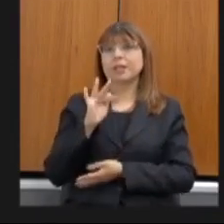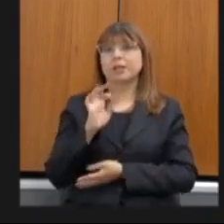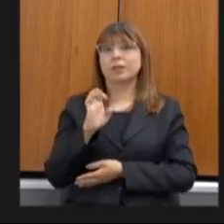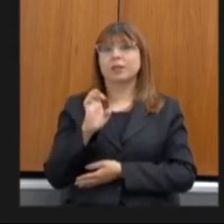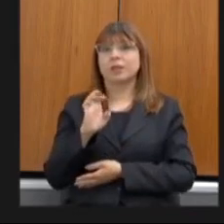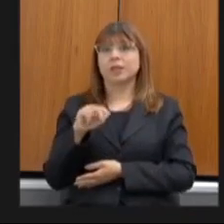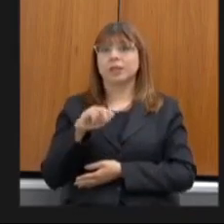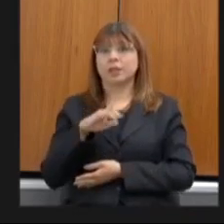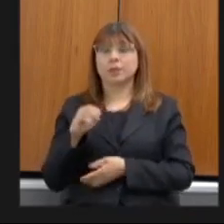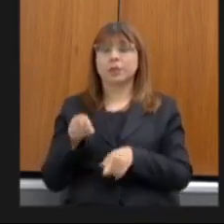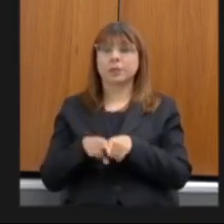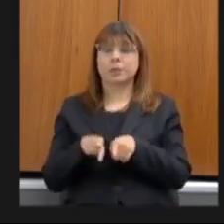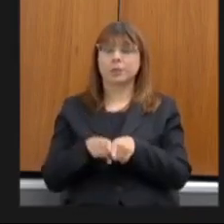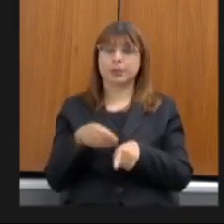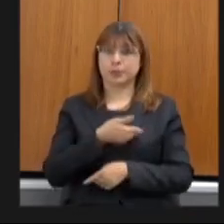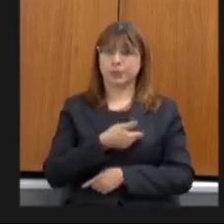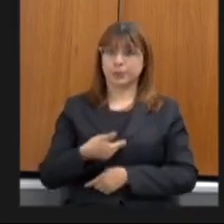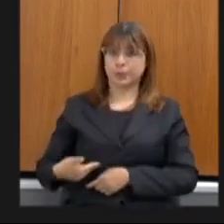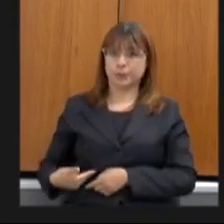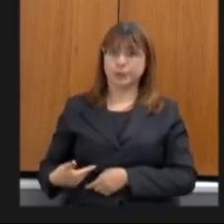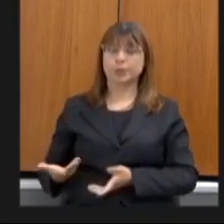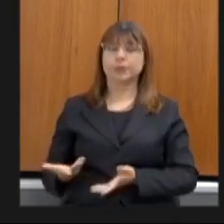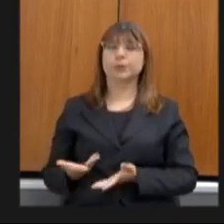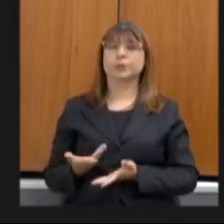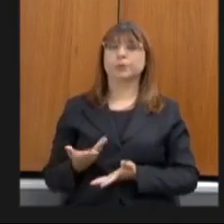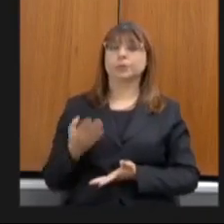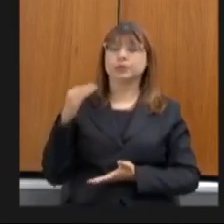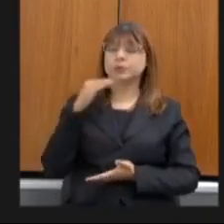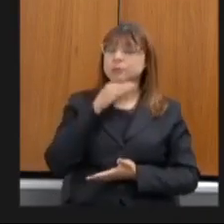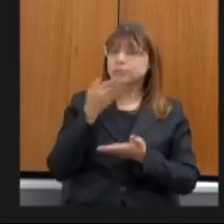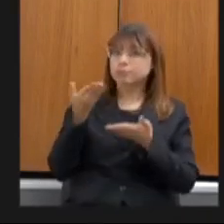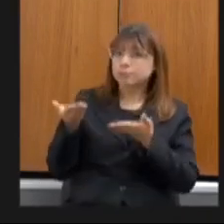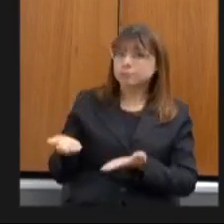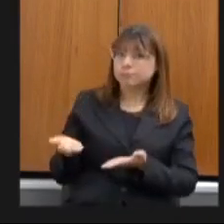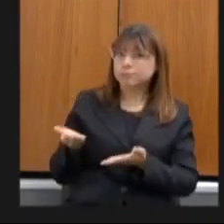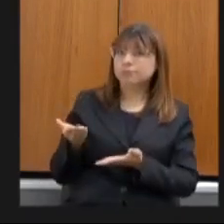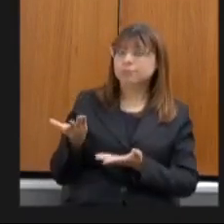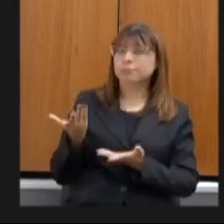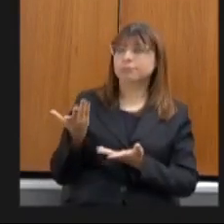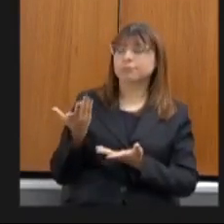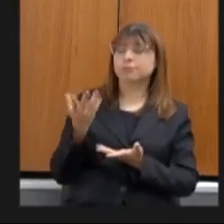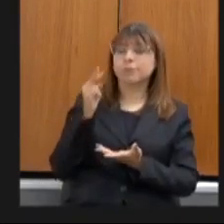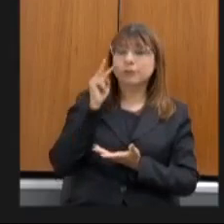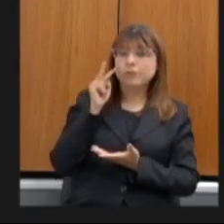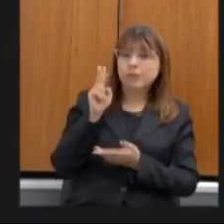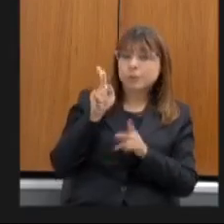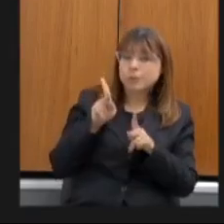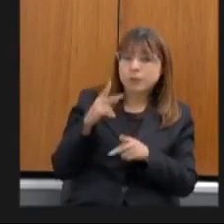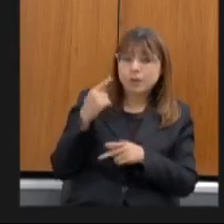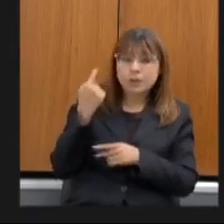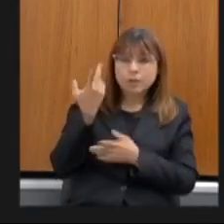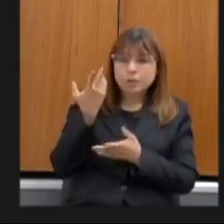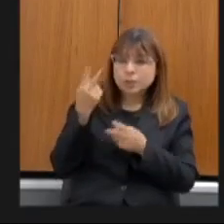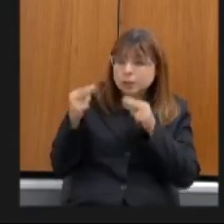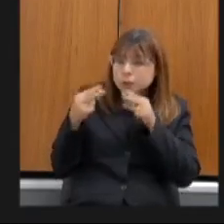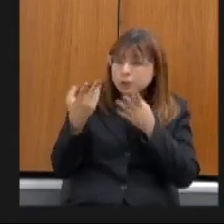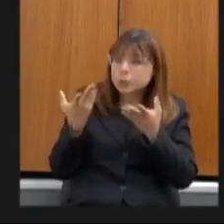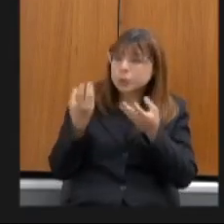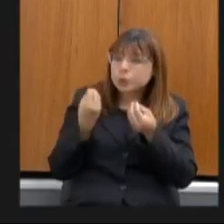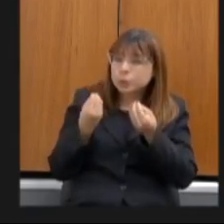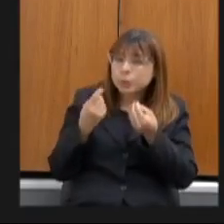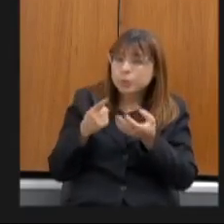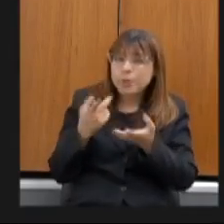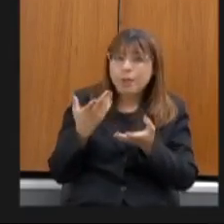Nosso berrador de sentir o olhar da pessoa que recebe o seu título no olhar da pessoa